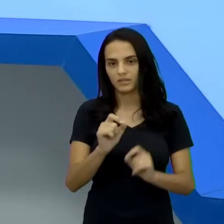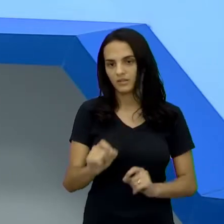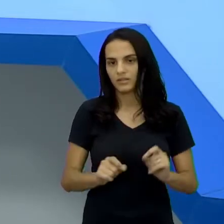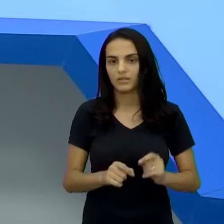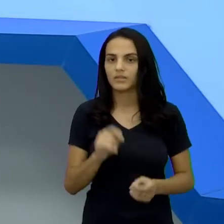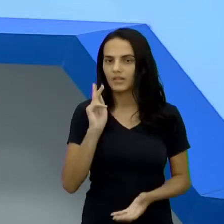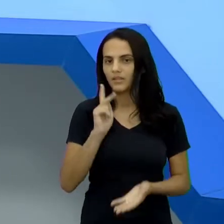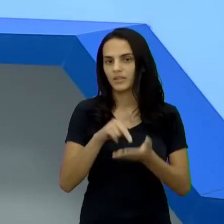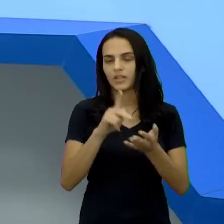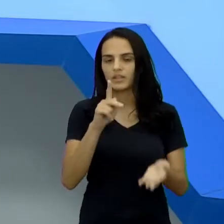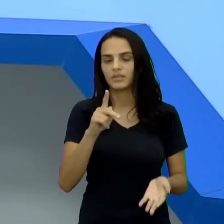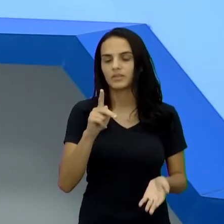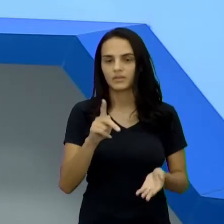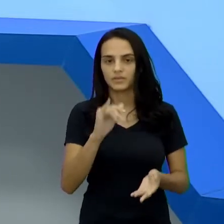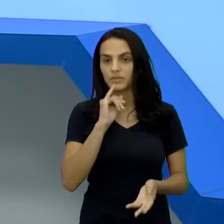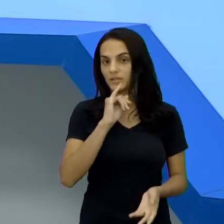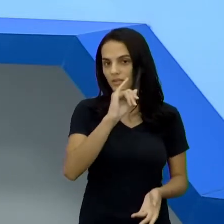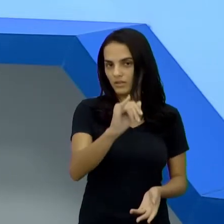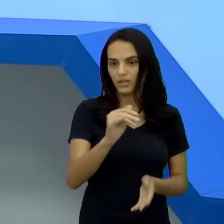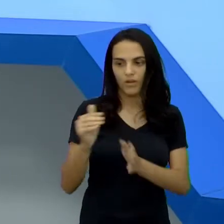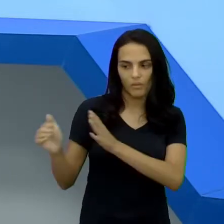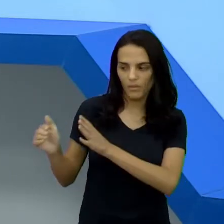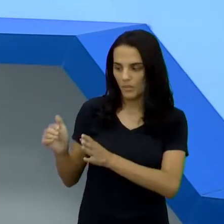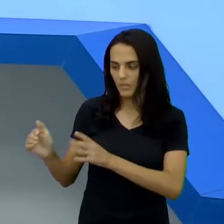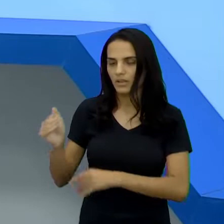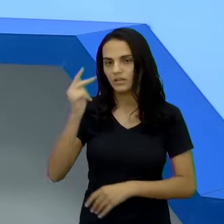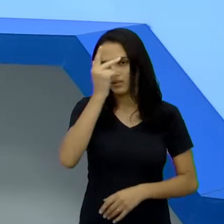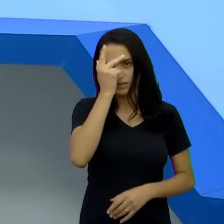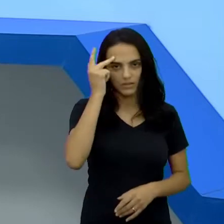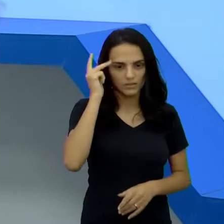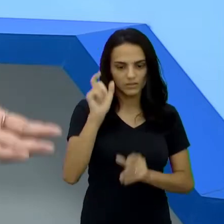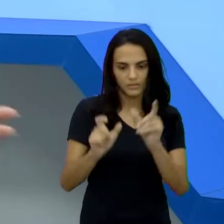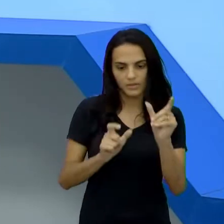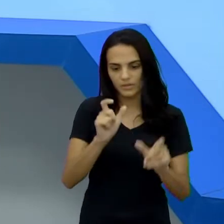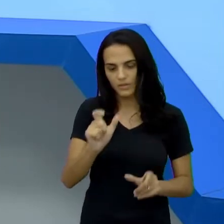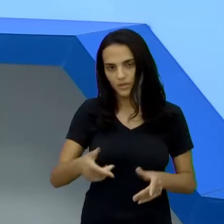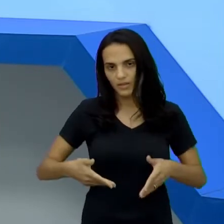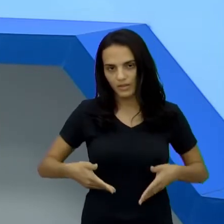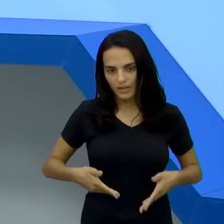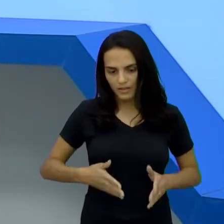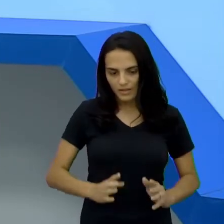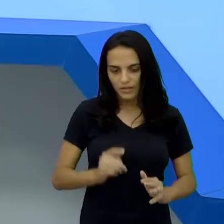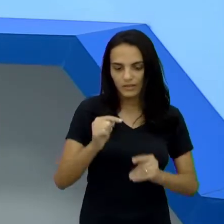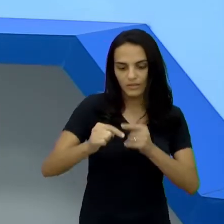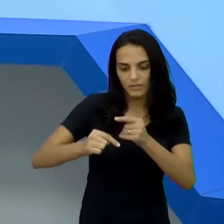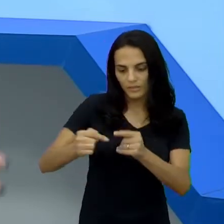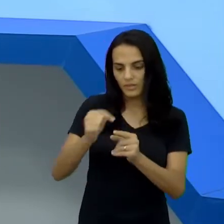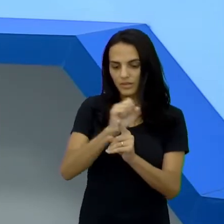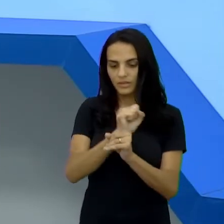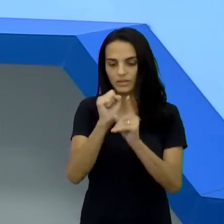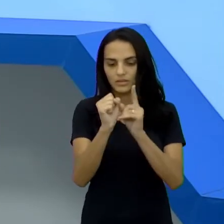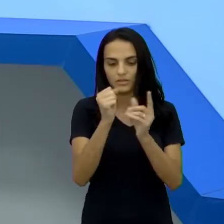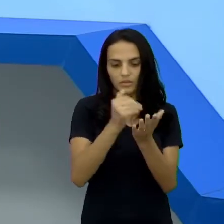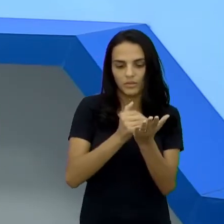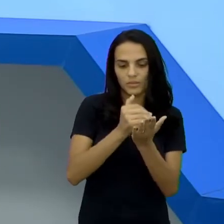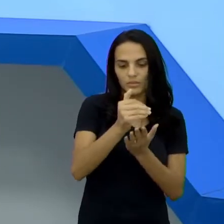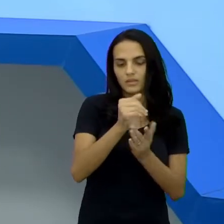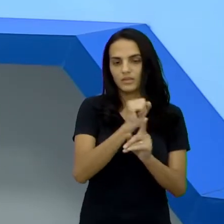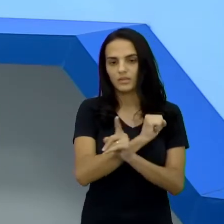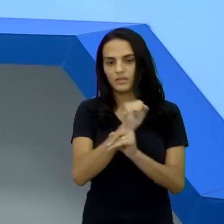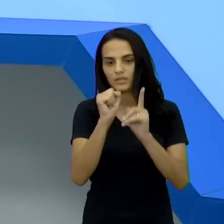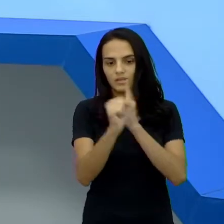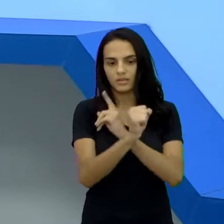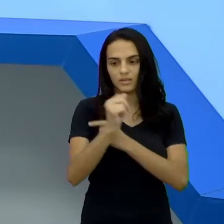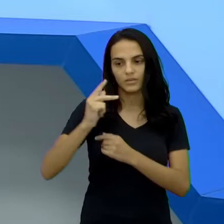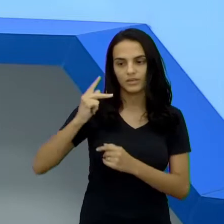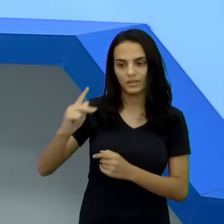na verdade vão dizer muito mais sobre o momento em que essas pessoas nasceram e foram socializadas, né? O começo da socialização